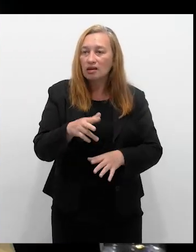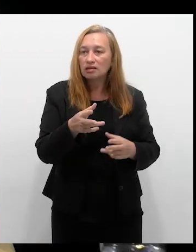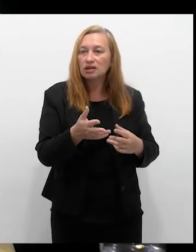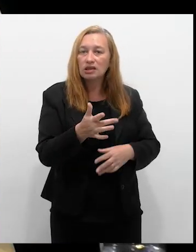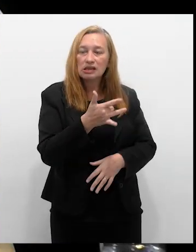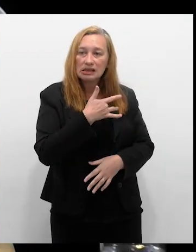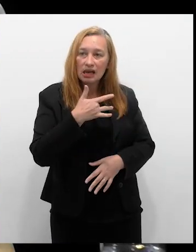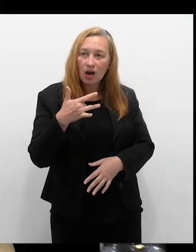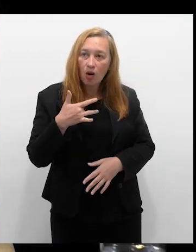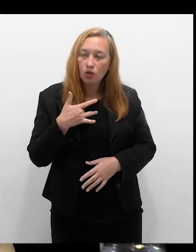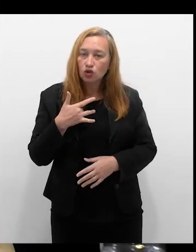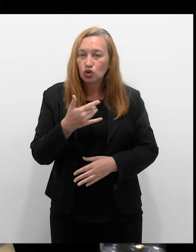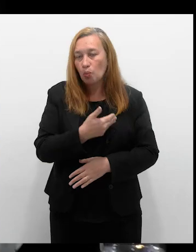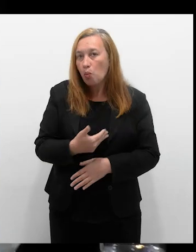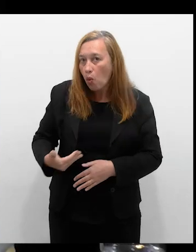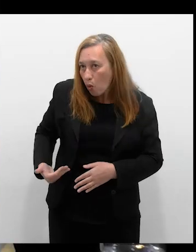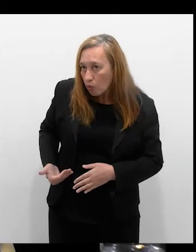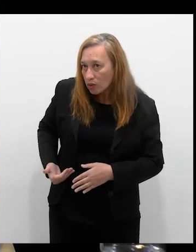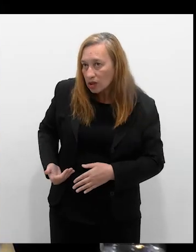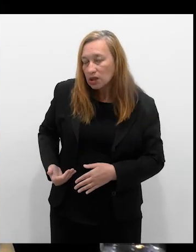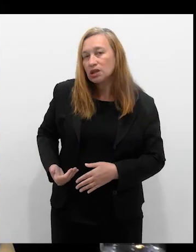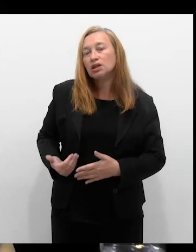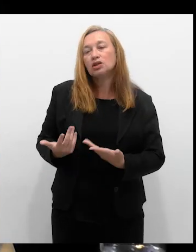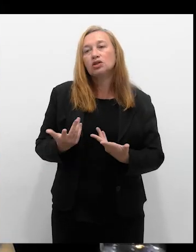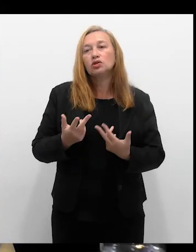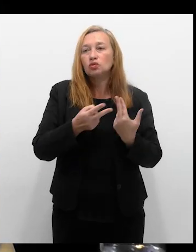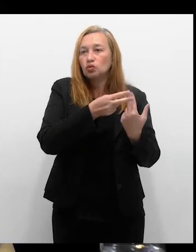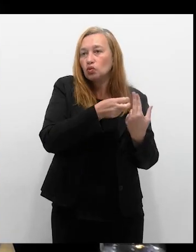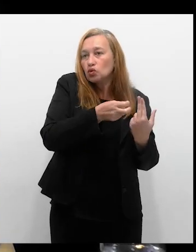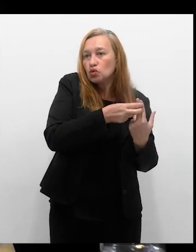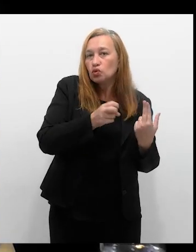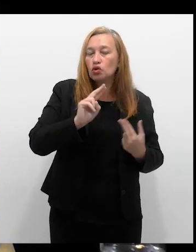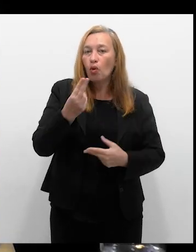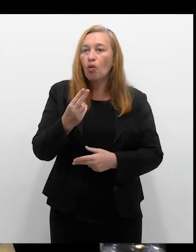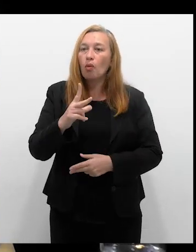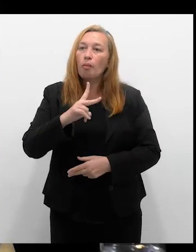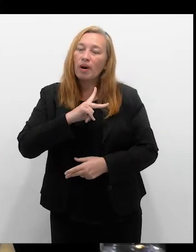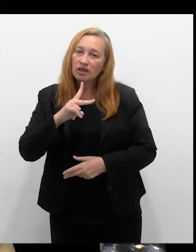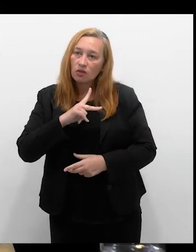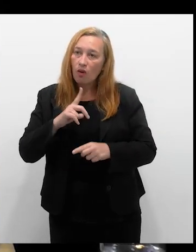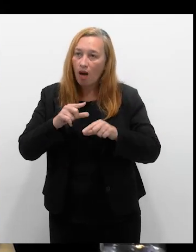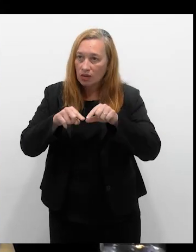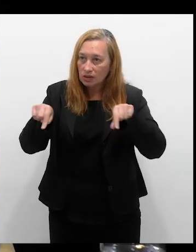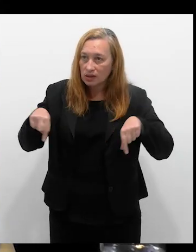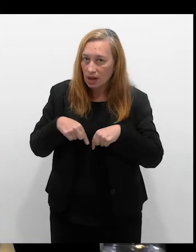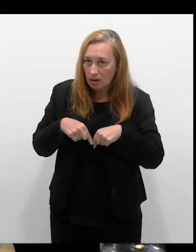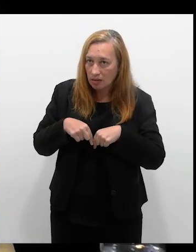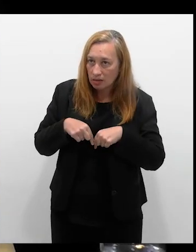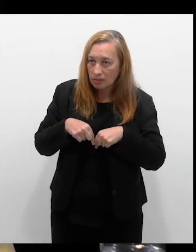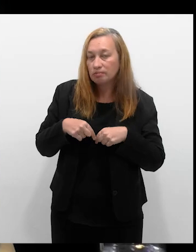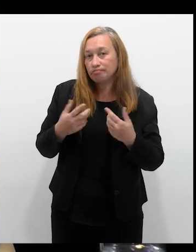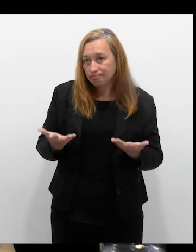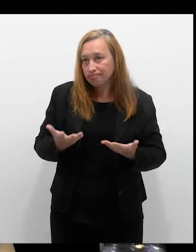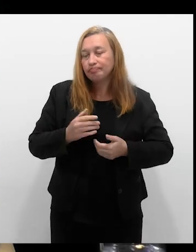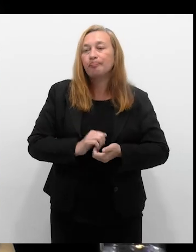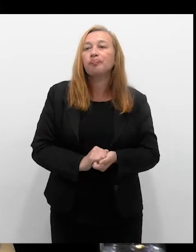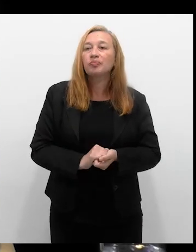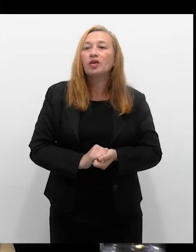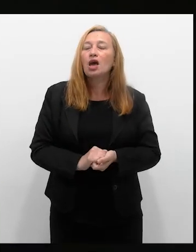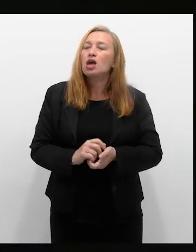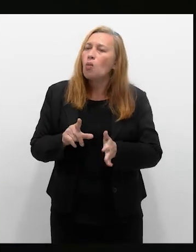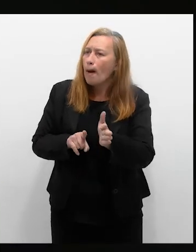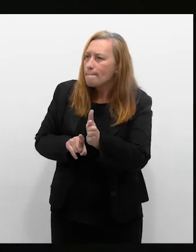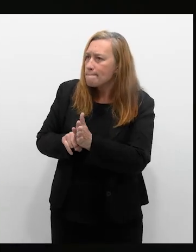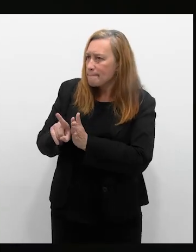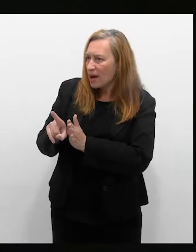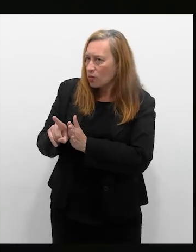saúde pública, assim, no Sistema Único de Saúde, quanto nos consultórios particulares. Então é um transtorno bem prevalente. E